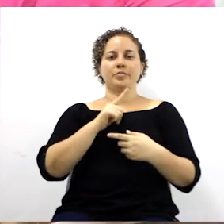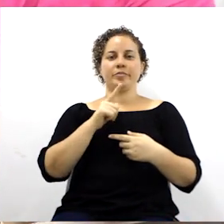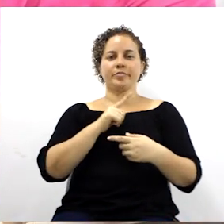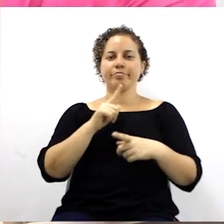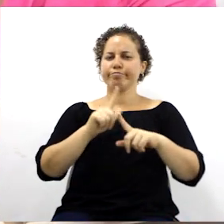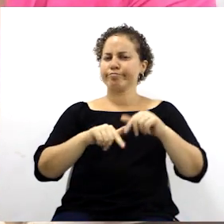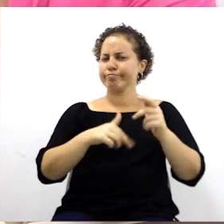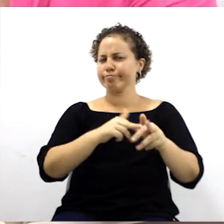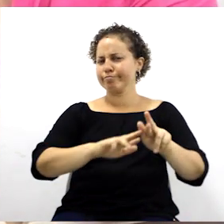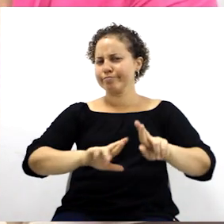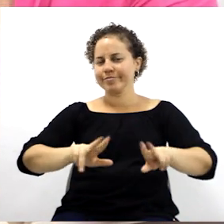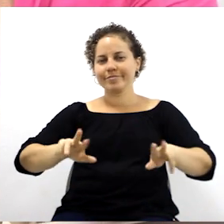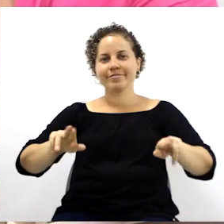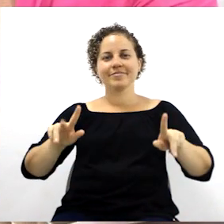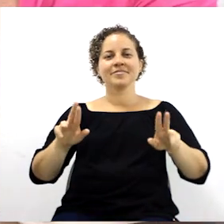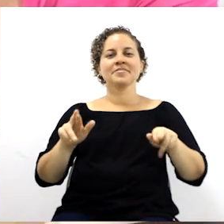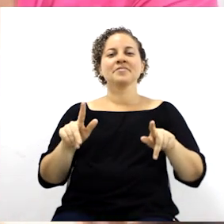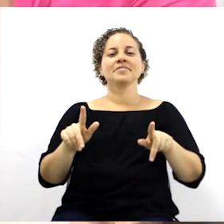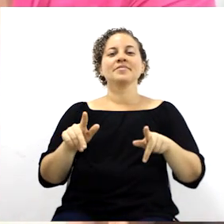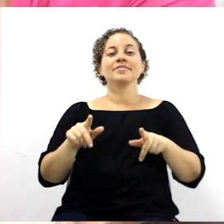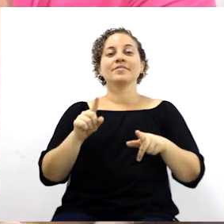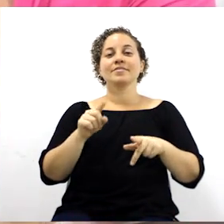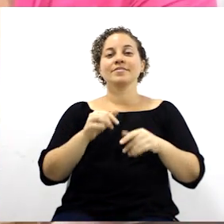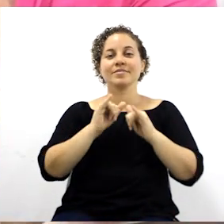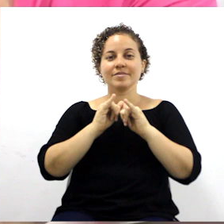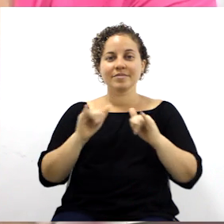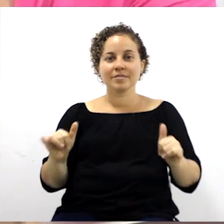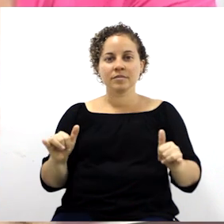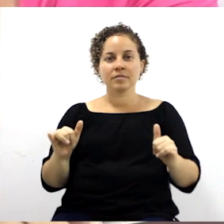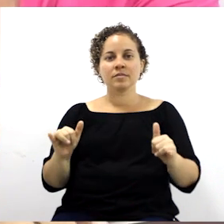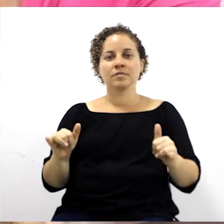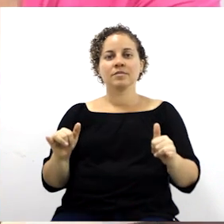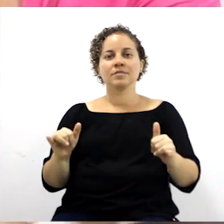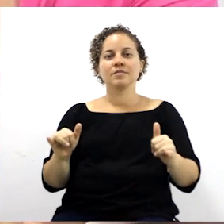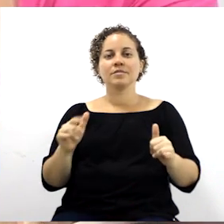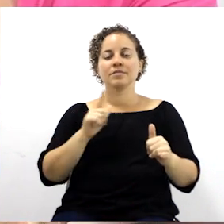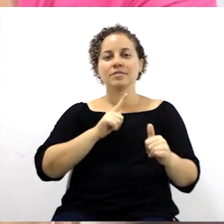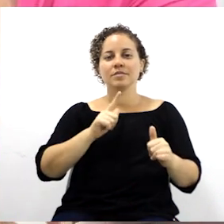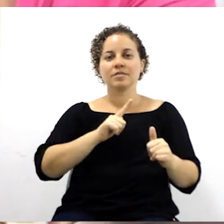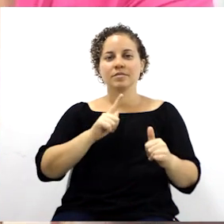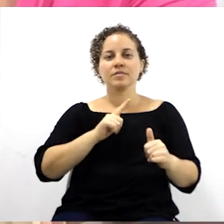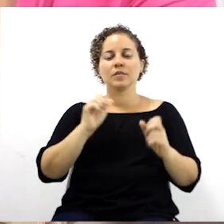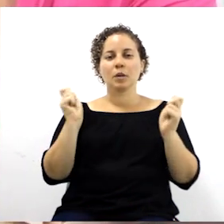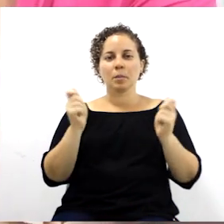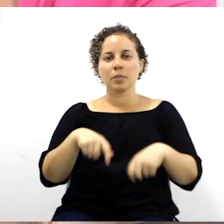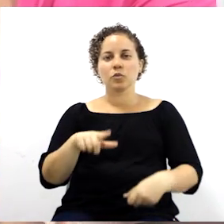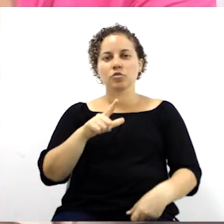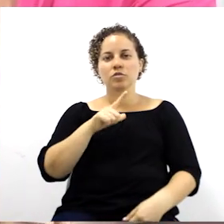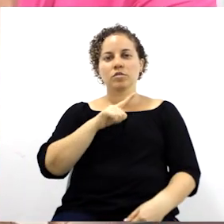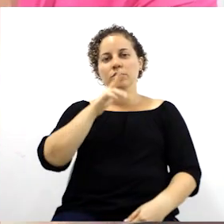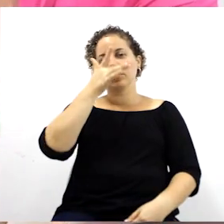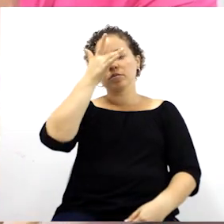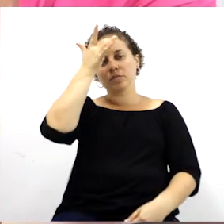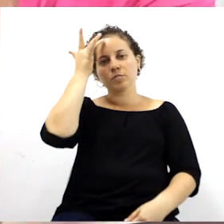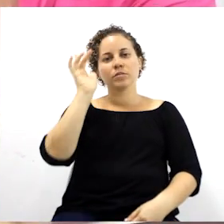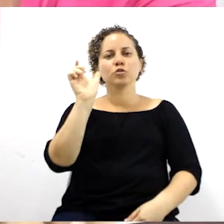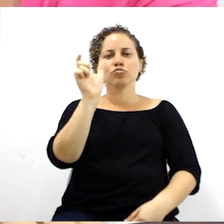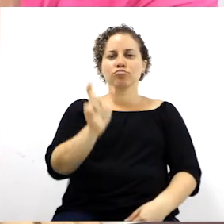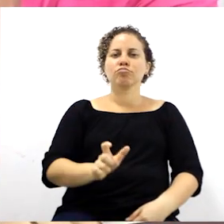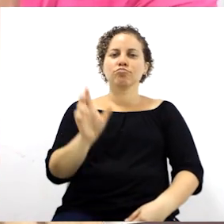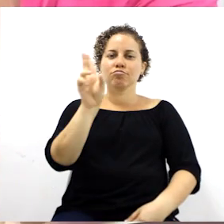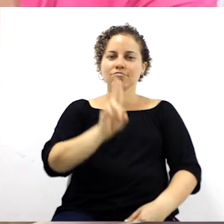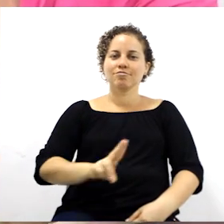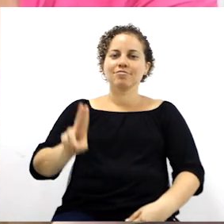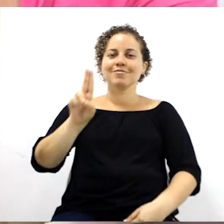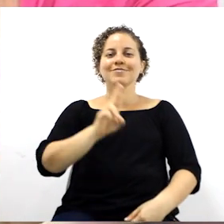hoje que faz com que você divulgue realmente aquilo que você tem, né? E que você possa também fazer com que o usuário também aprenda a utilizar.